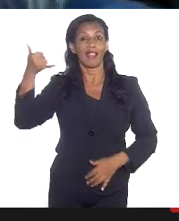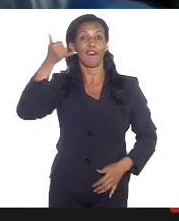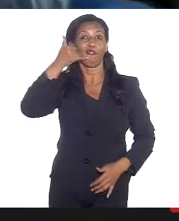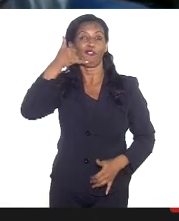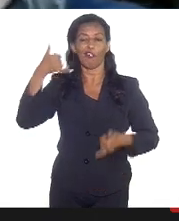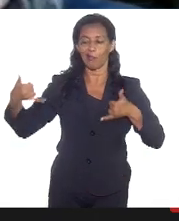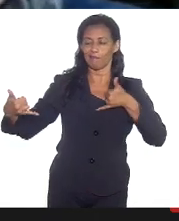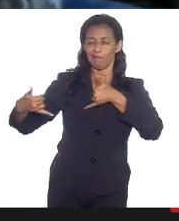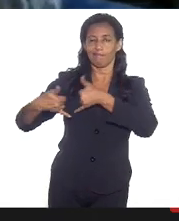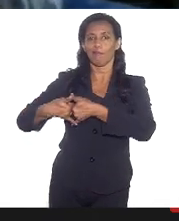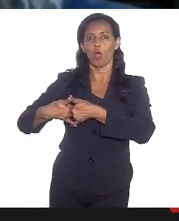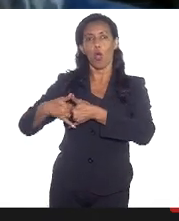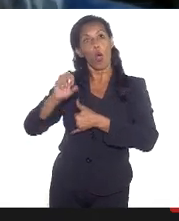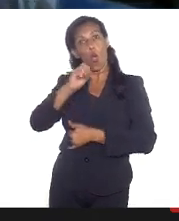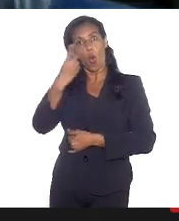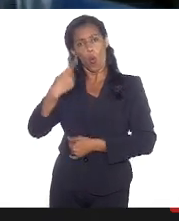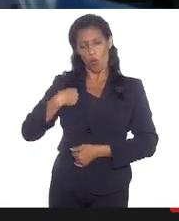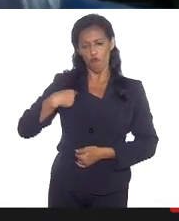Ou vou.